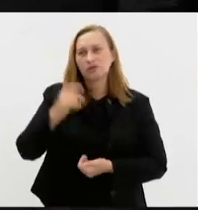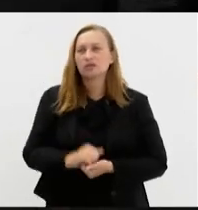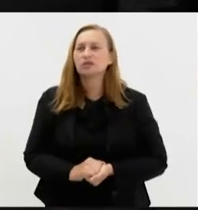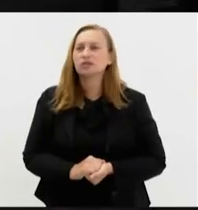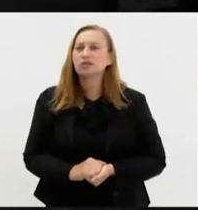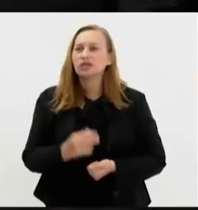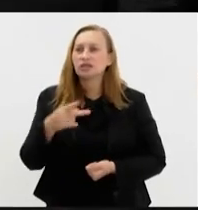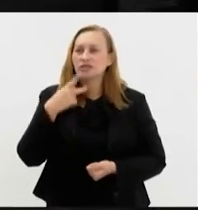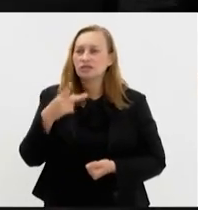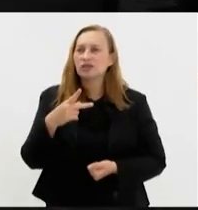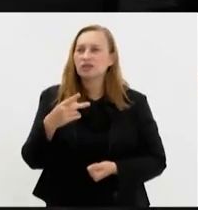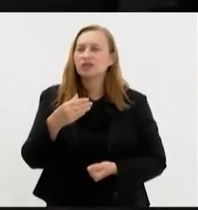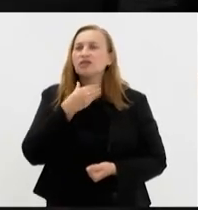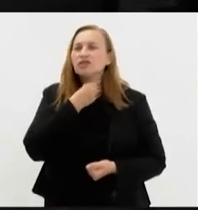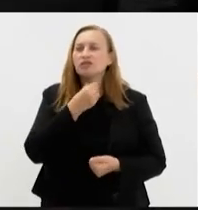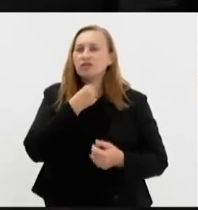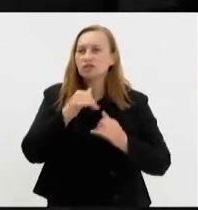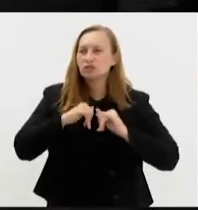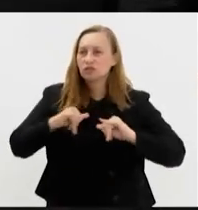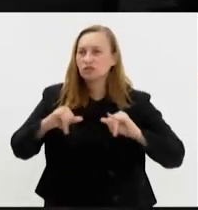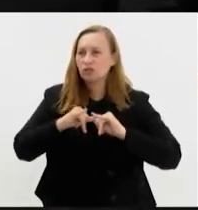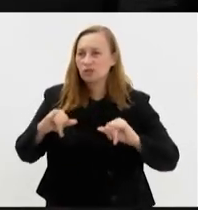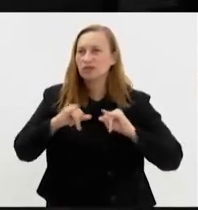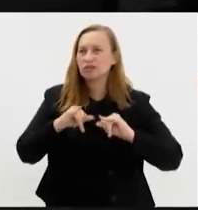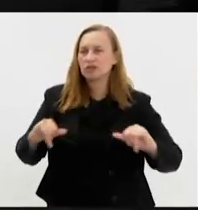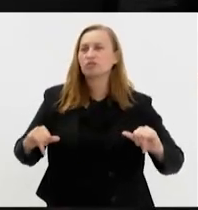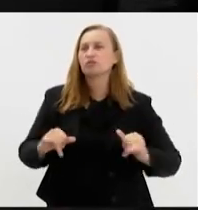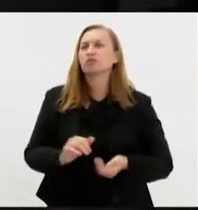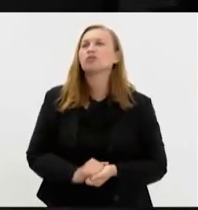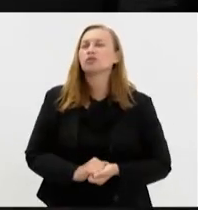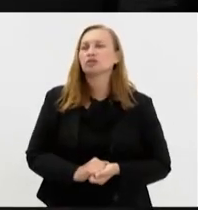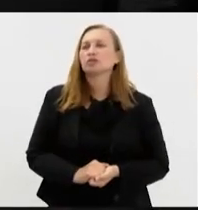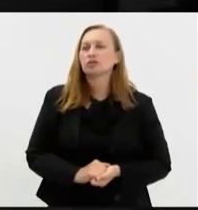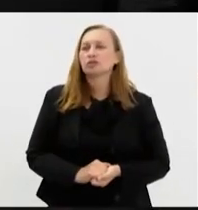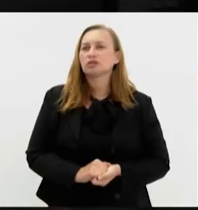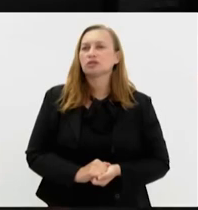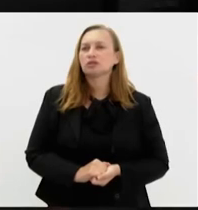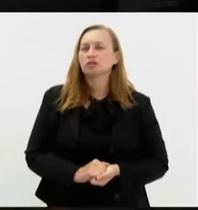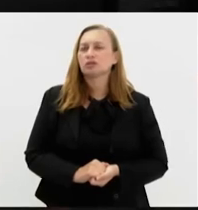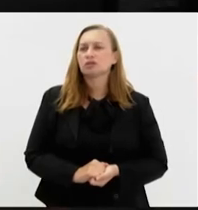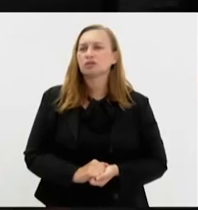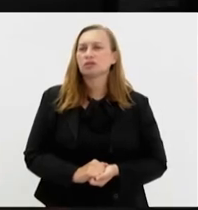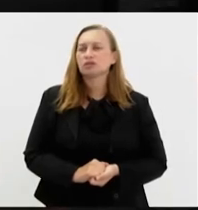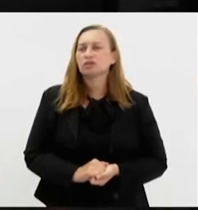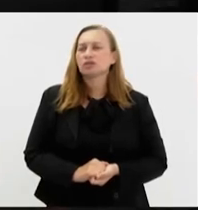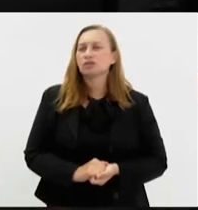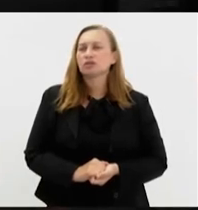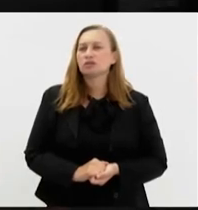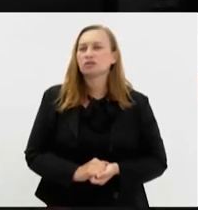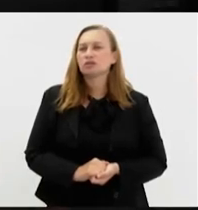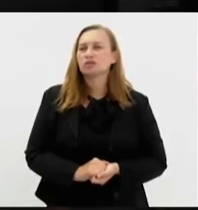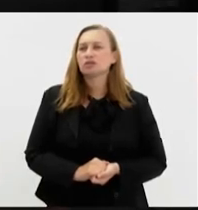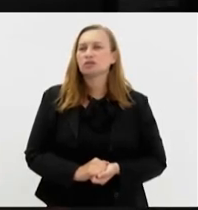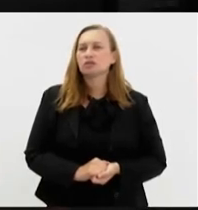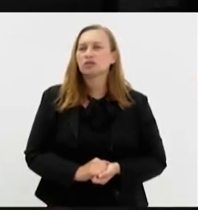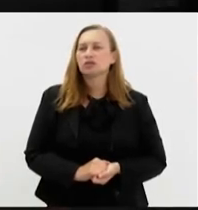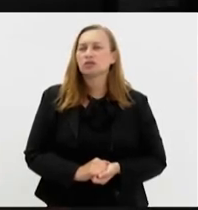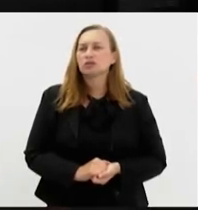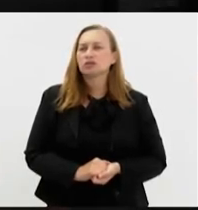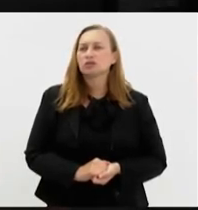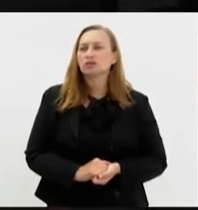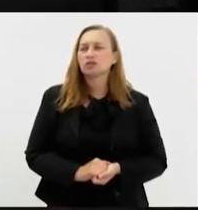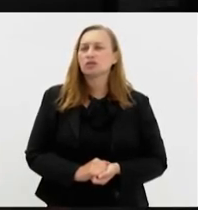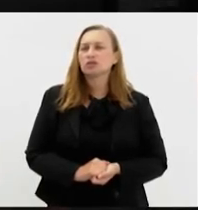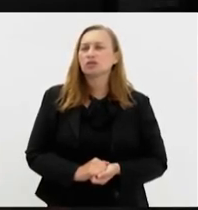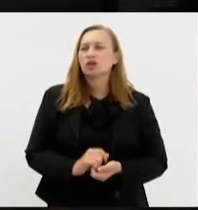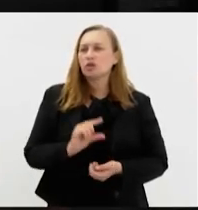dizer a propaganda fraudulenta fake News desinformação propaganda fraudulenta ah a desinformação Apenas Uma Breve